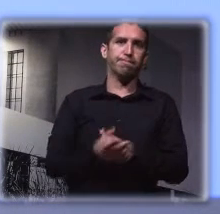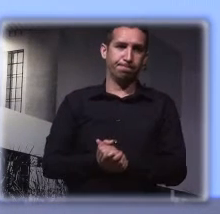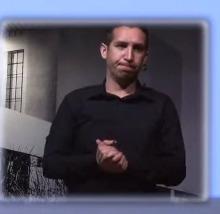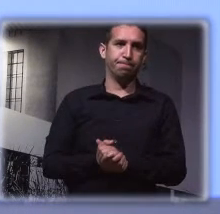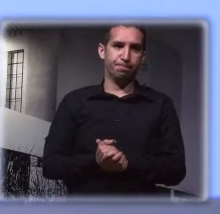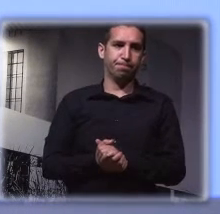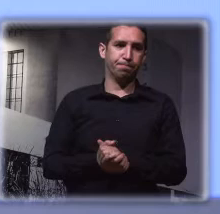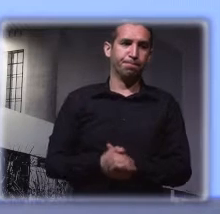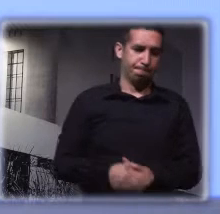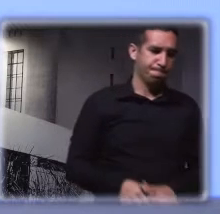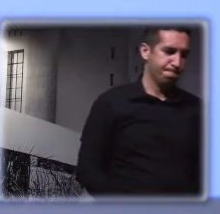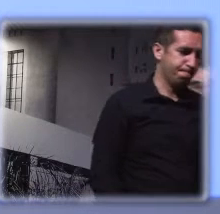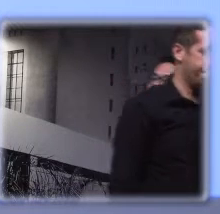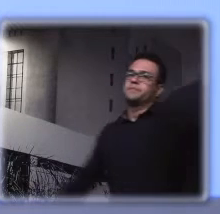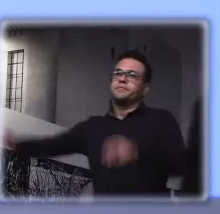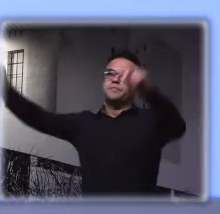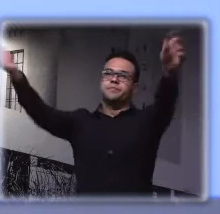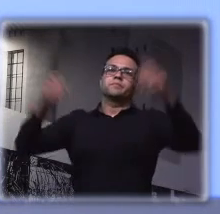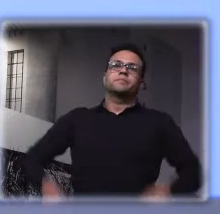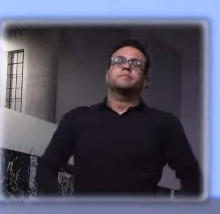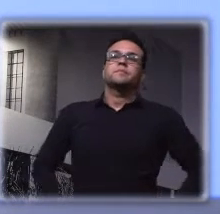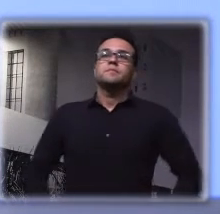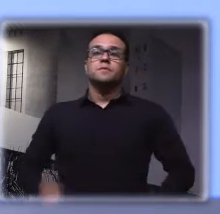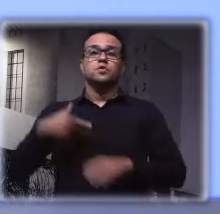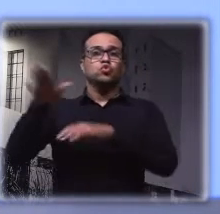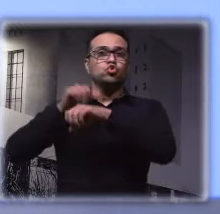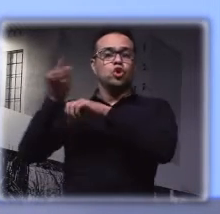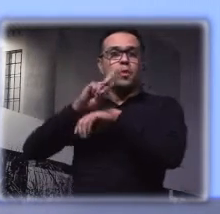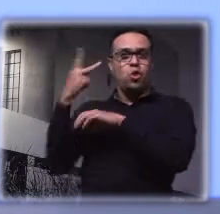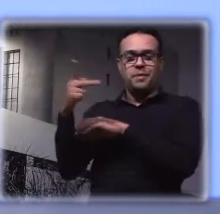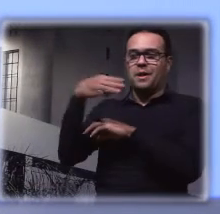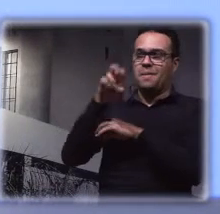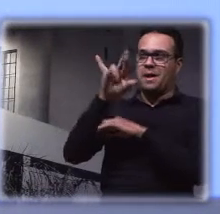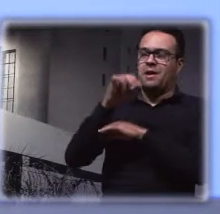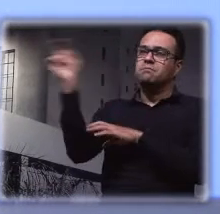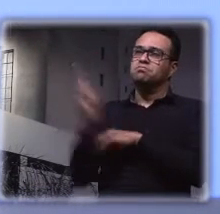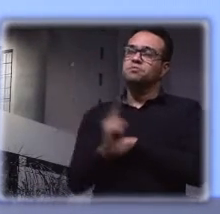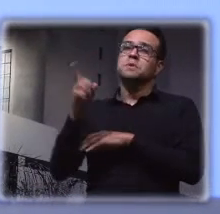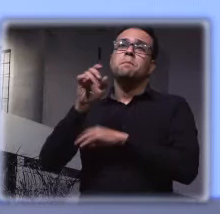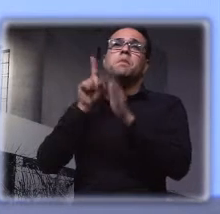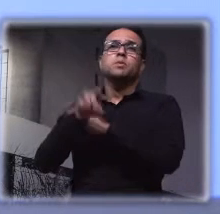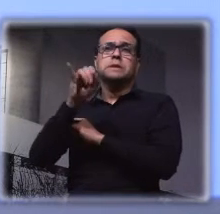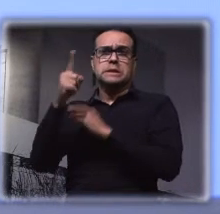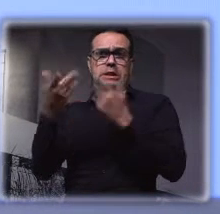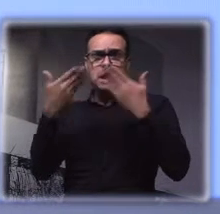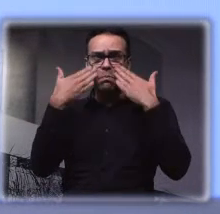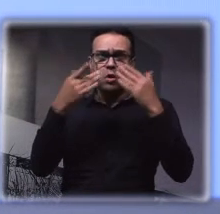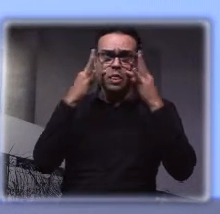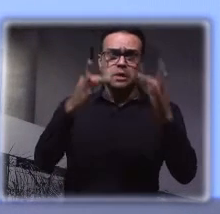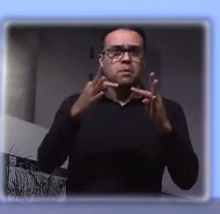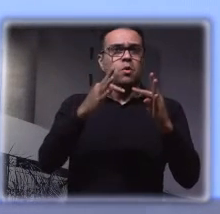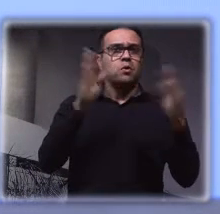E então chamam o nome da Dona Maria e perguntam se ela quer prestar testemunho na frente do